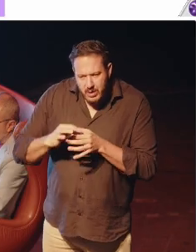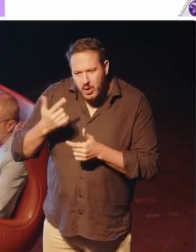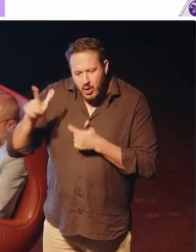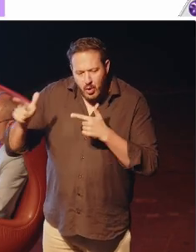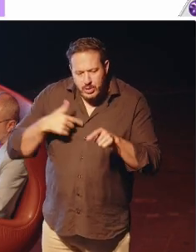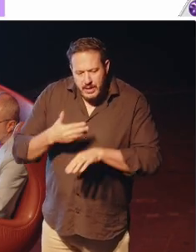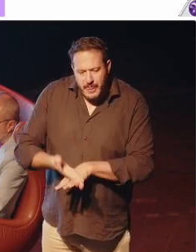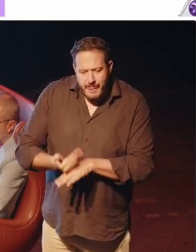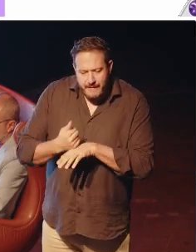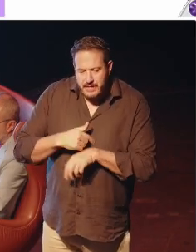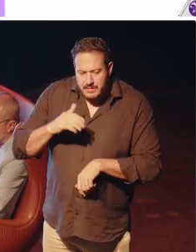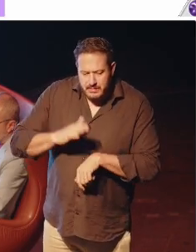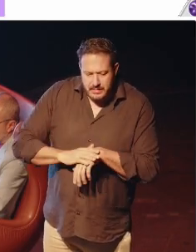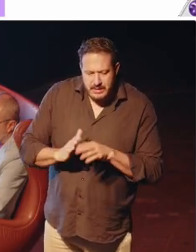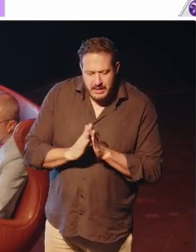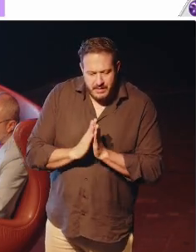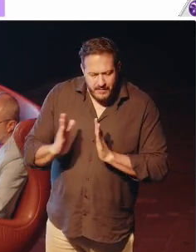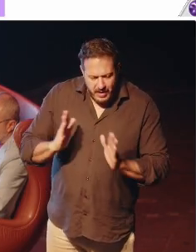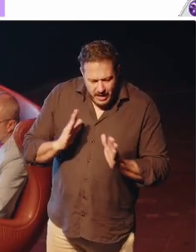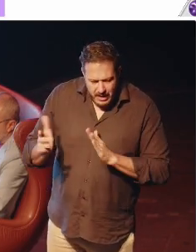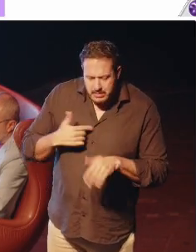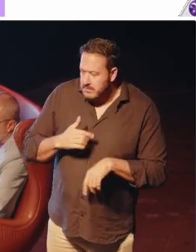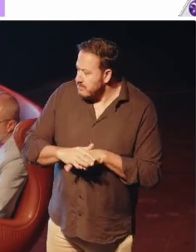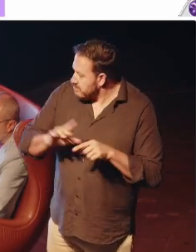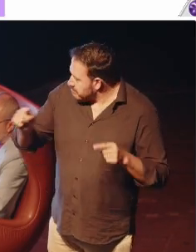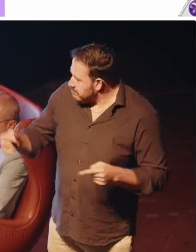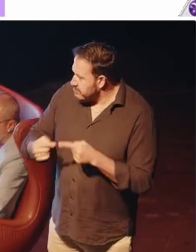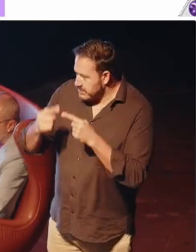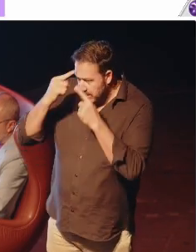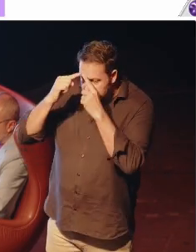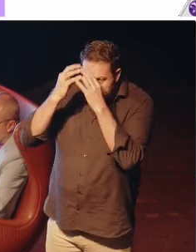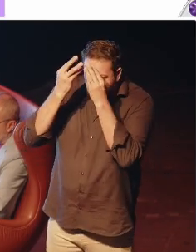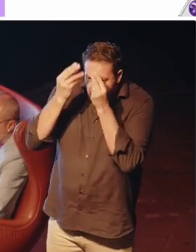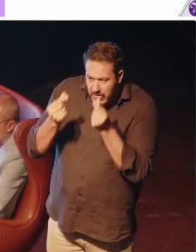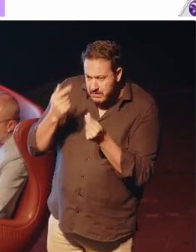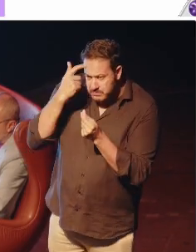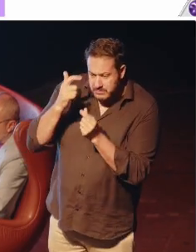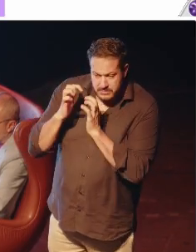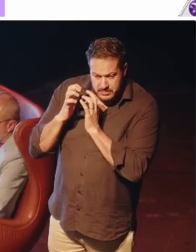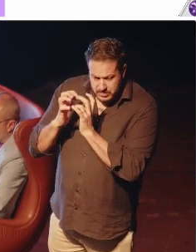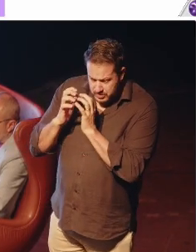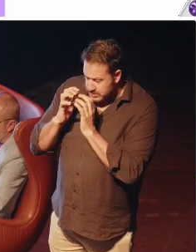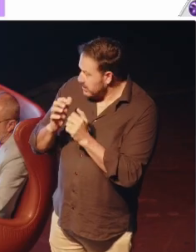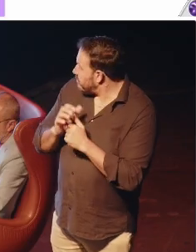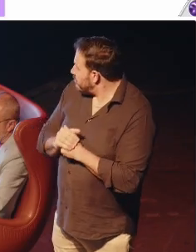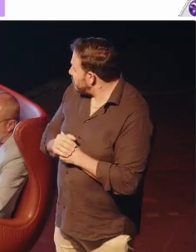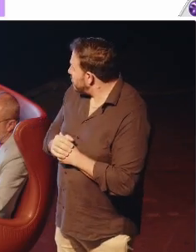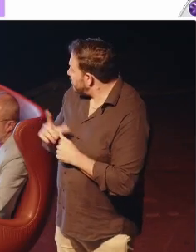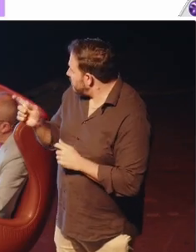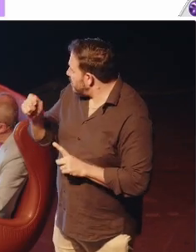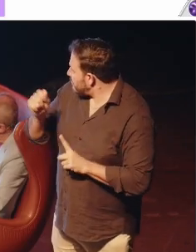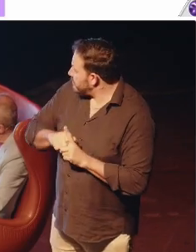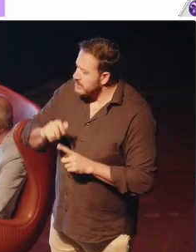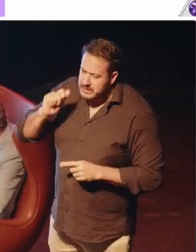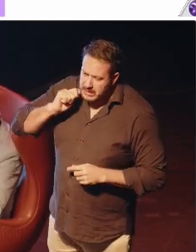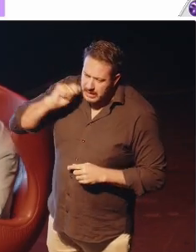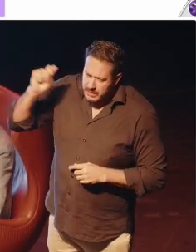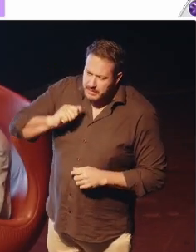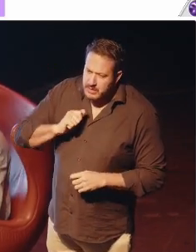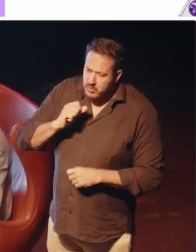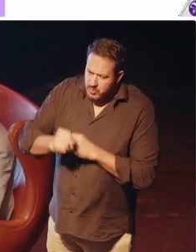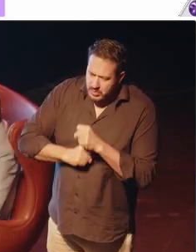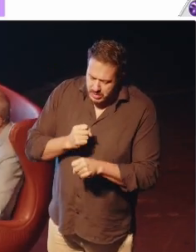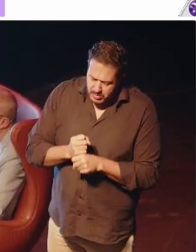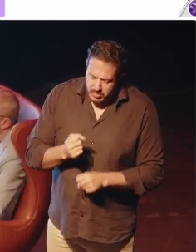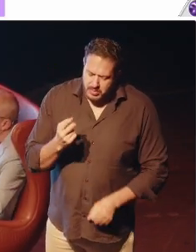antes dessa fase, e tiram esse amiloide do cérebro, tá? Em abril de